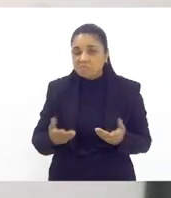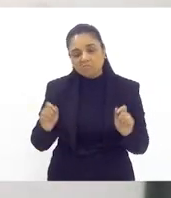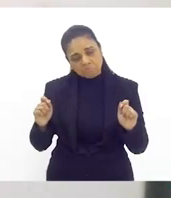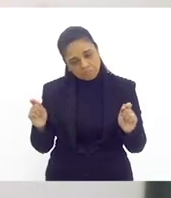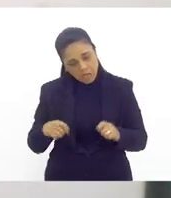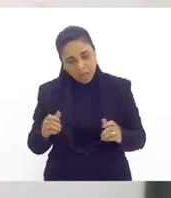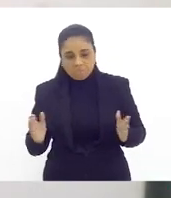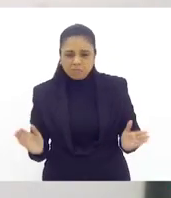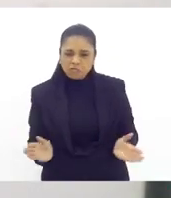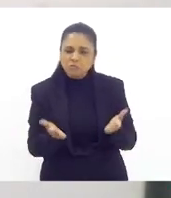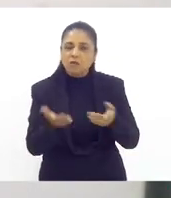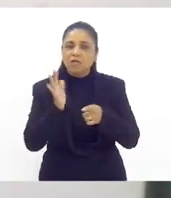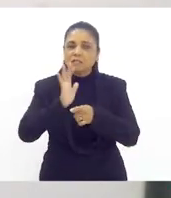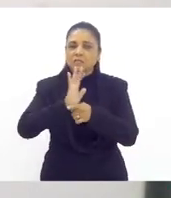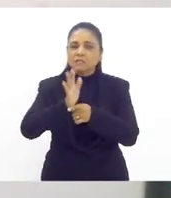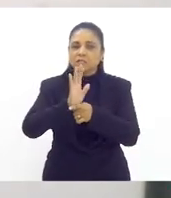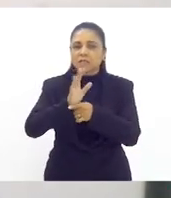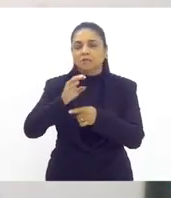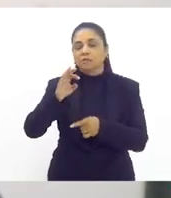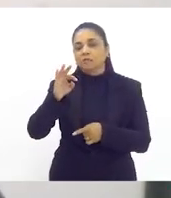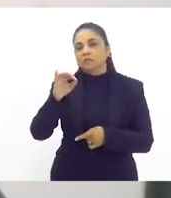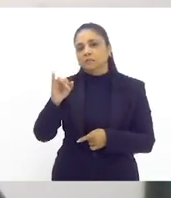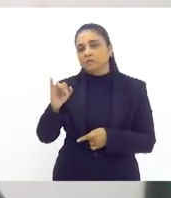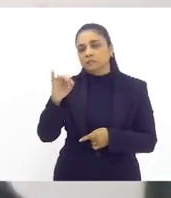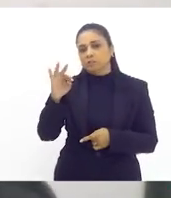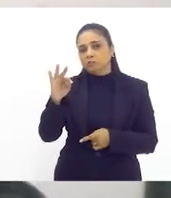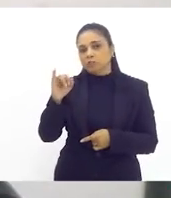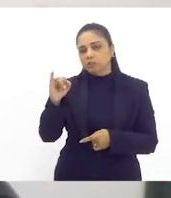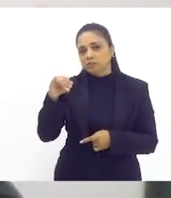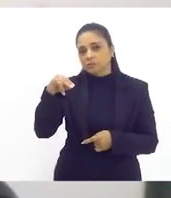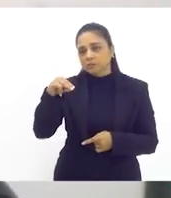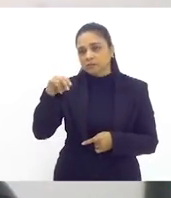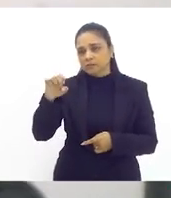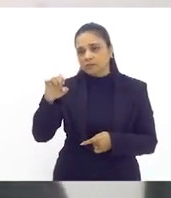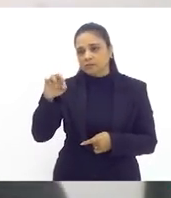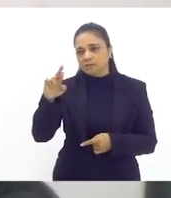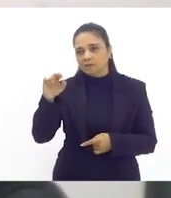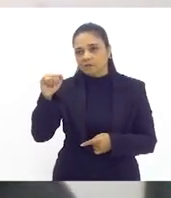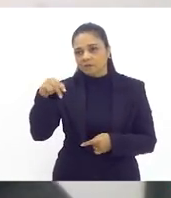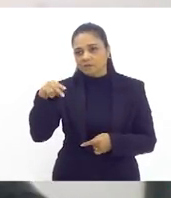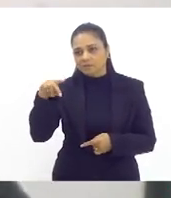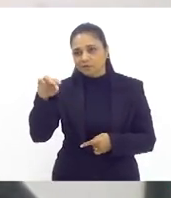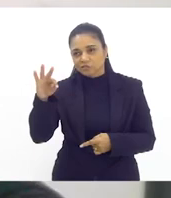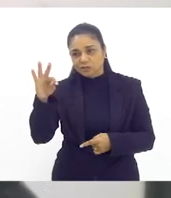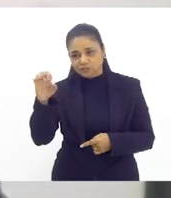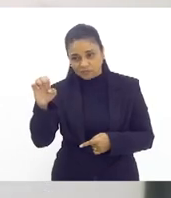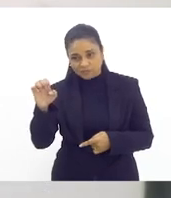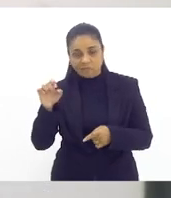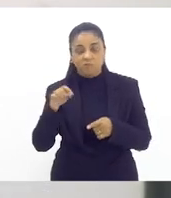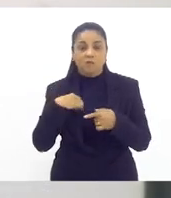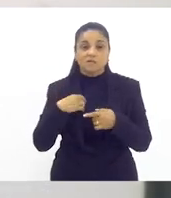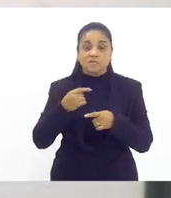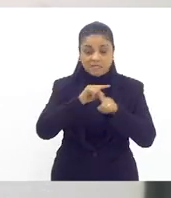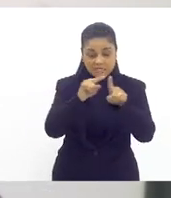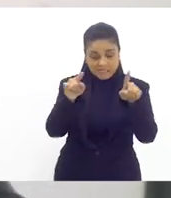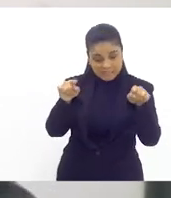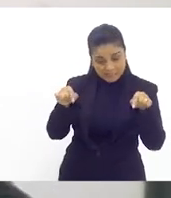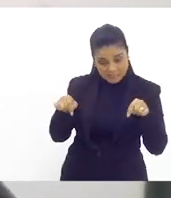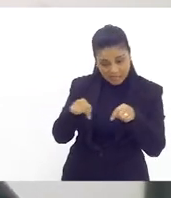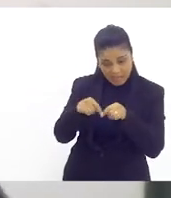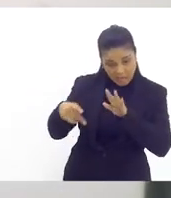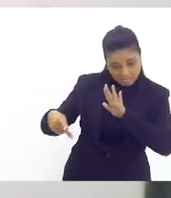para estimular cinema de rua cinema Itinerante mas as salas de cinema quando a gente fala